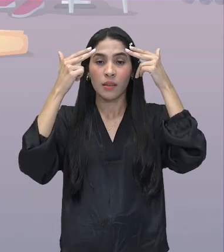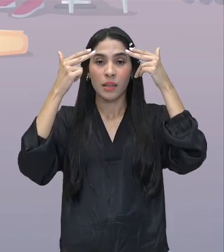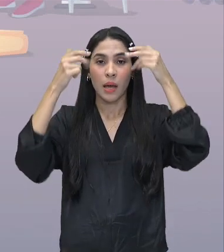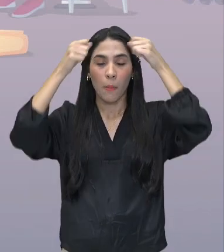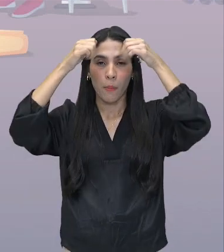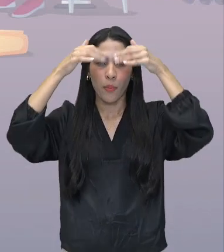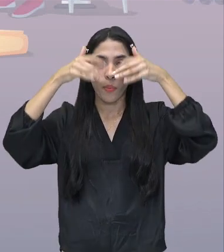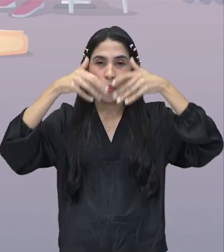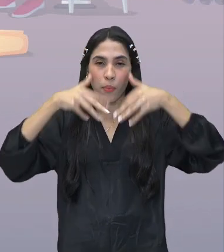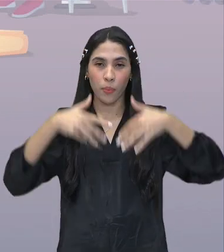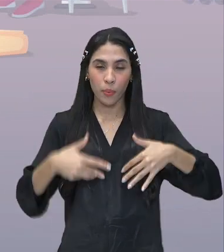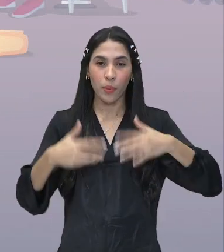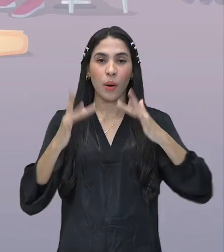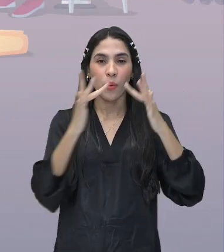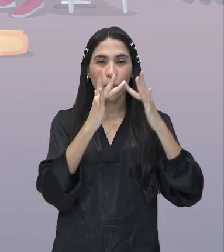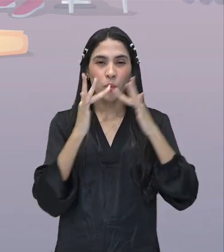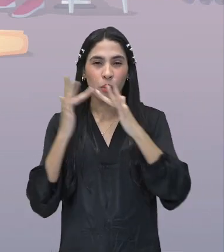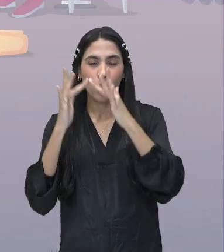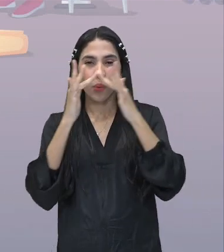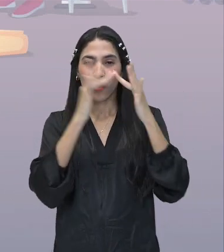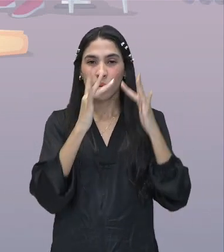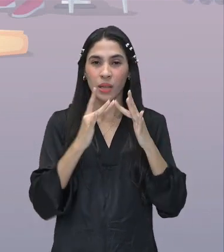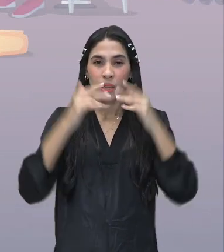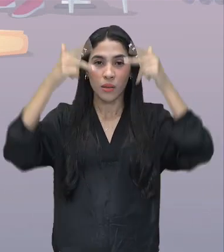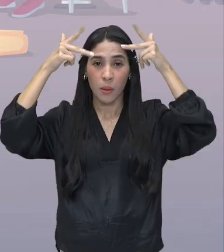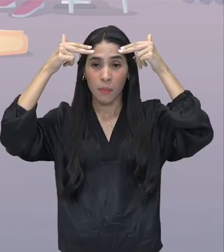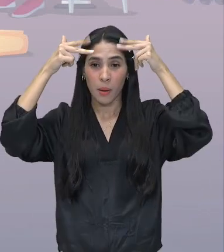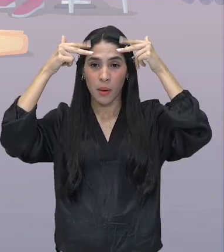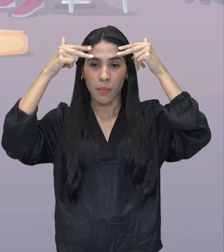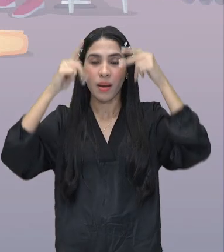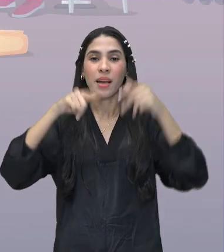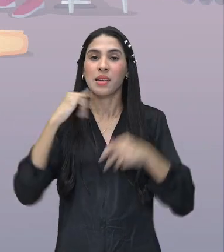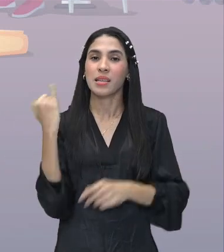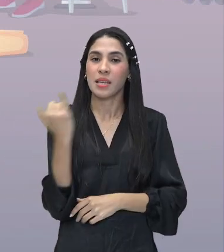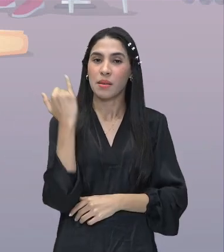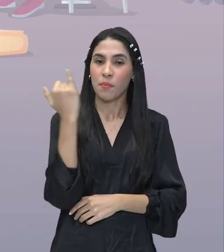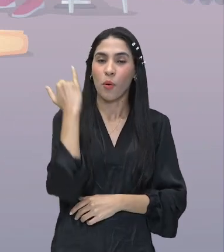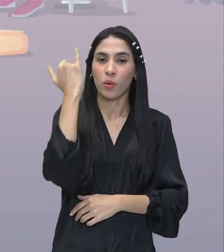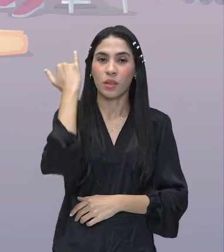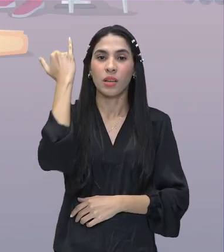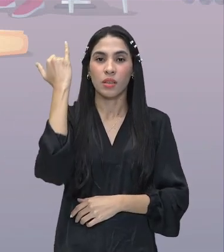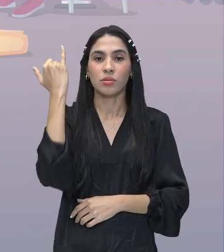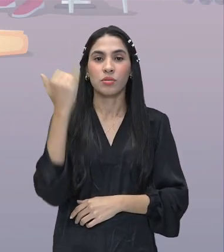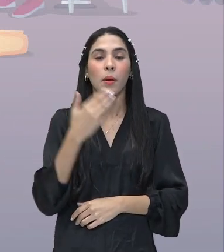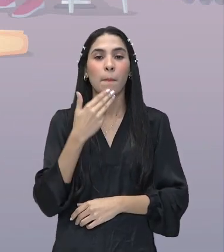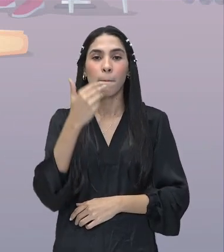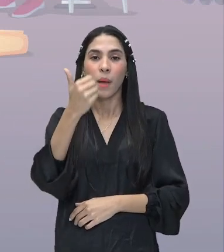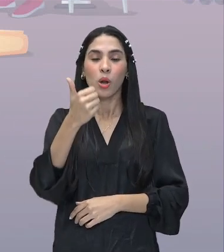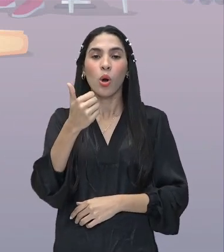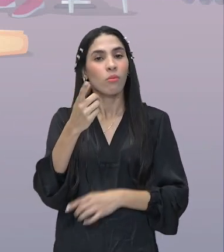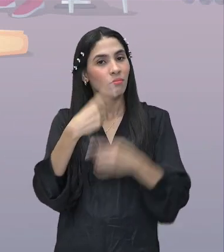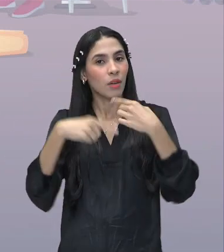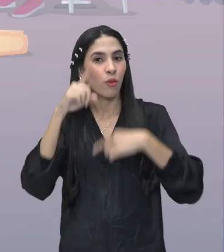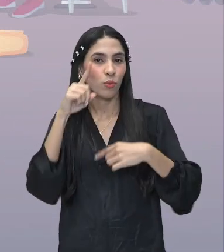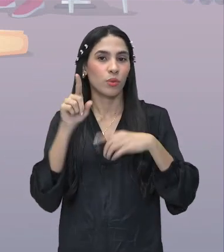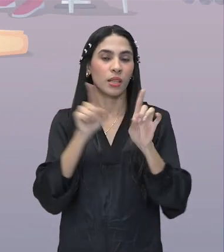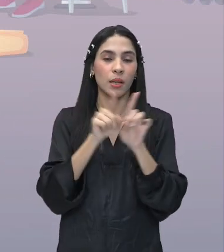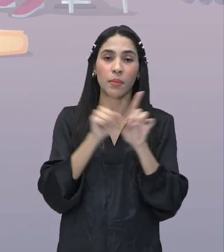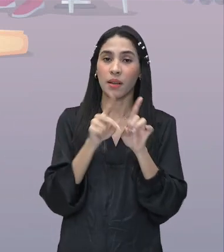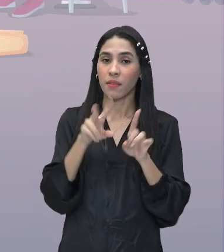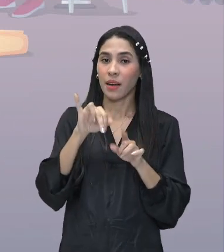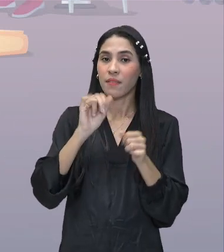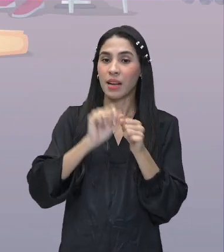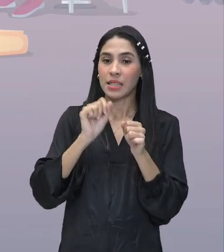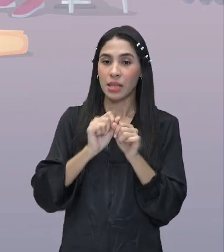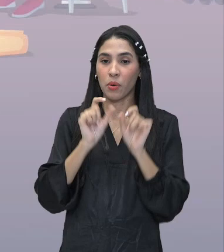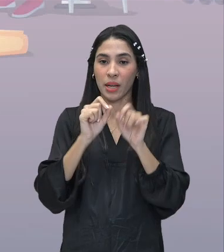neurônios. Então, essas comunicações entre os neurônios elas vão acontecer de uma maneira mais eficiente. E isso vai fazer com